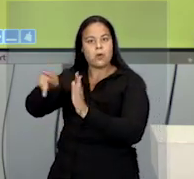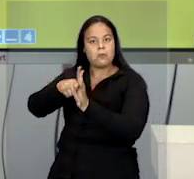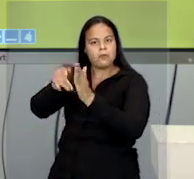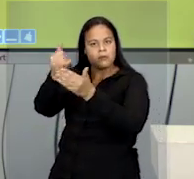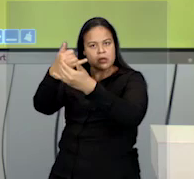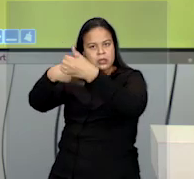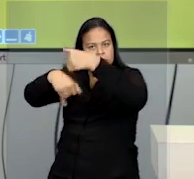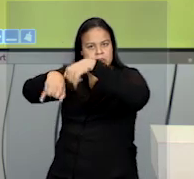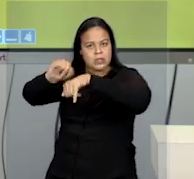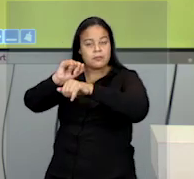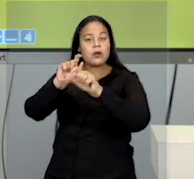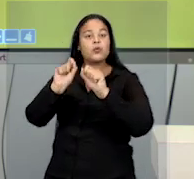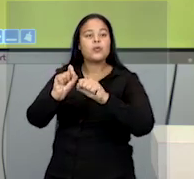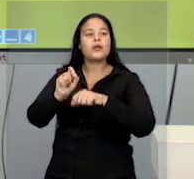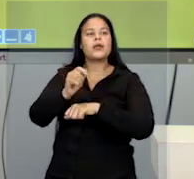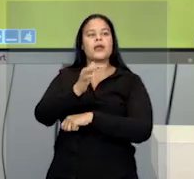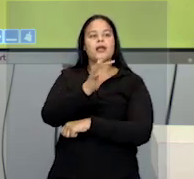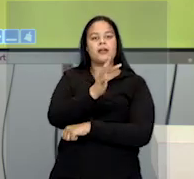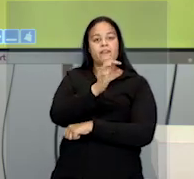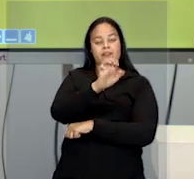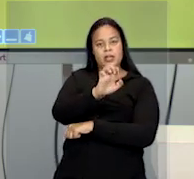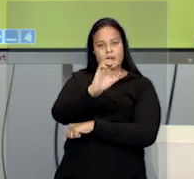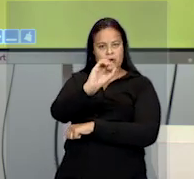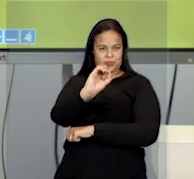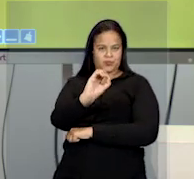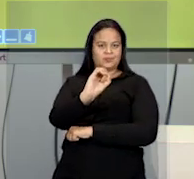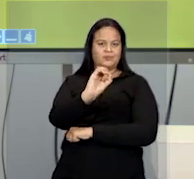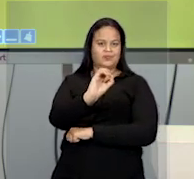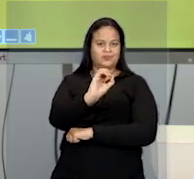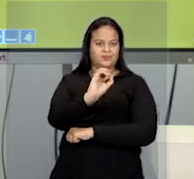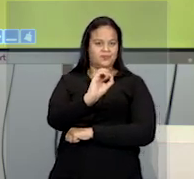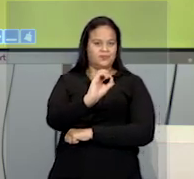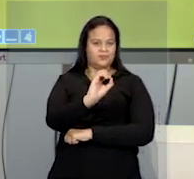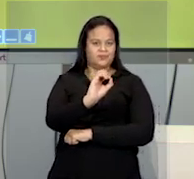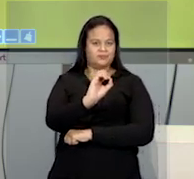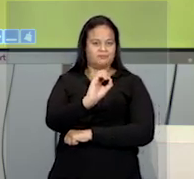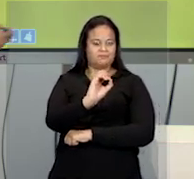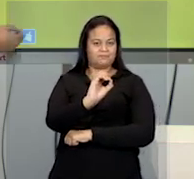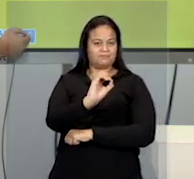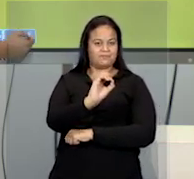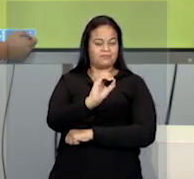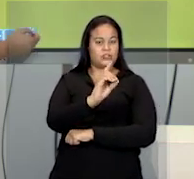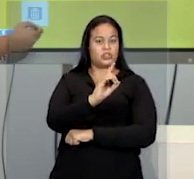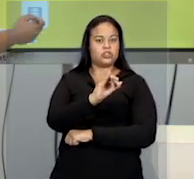de FeO. Ele quer saber por mol de FeO, de óxido de ferro.